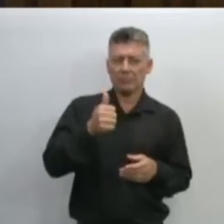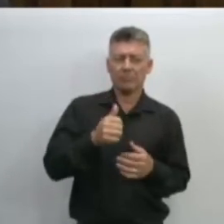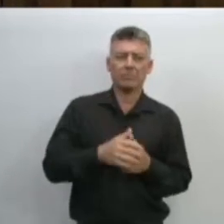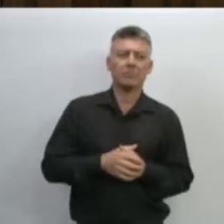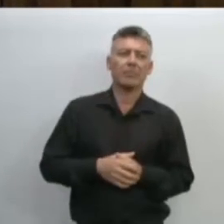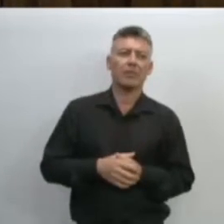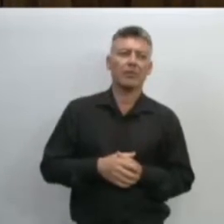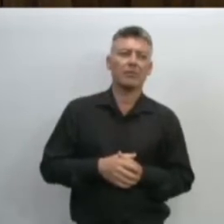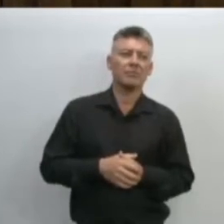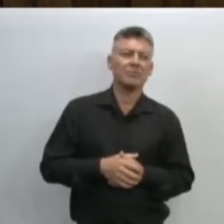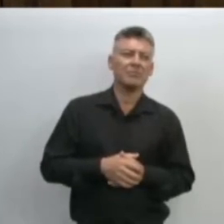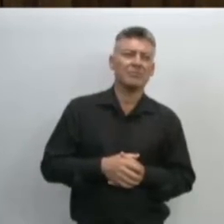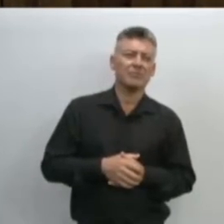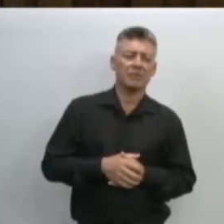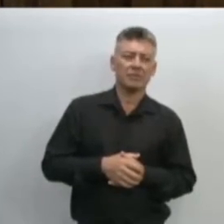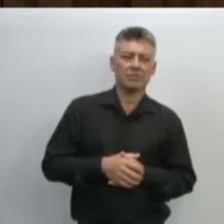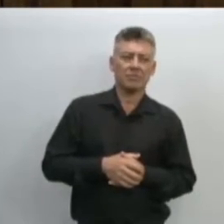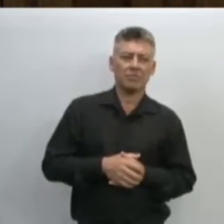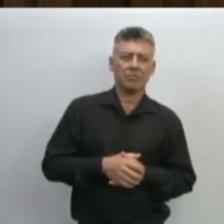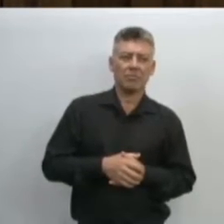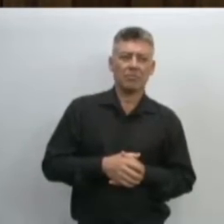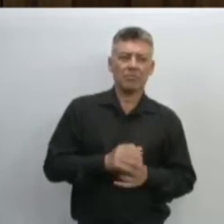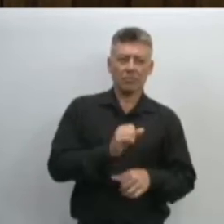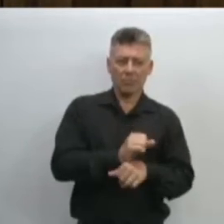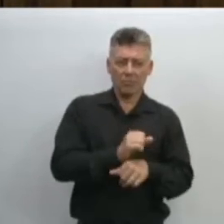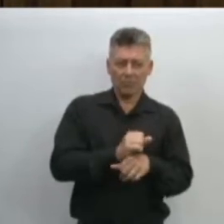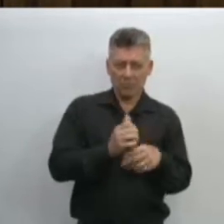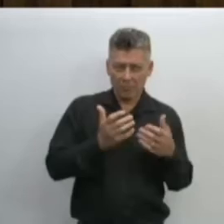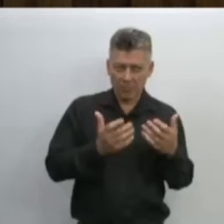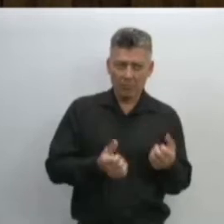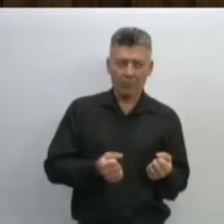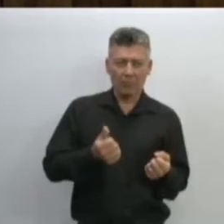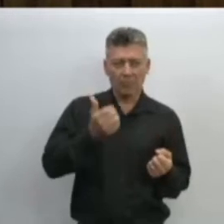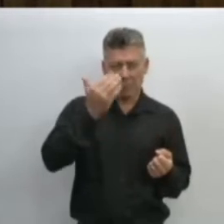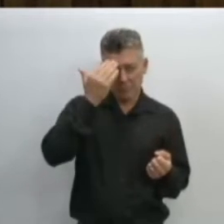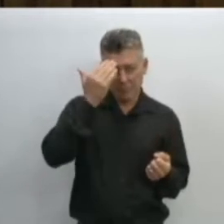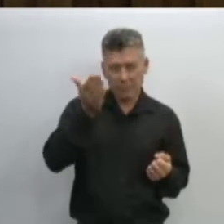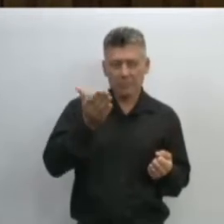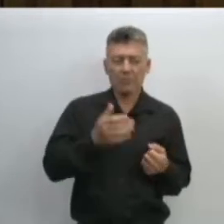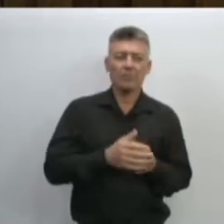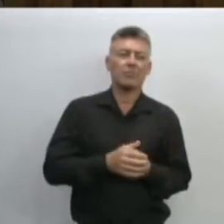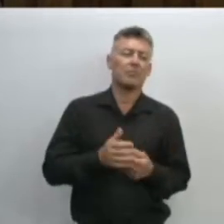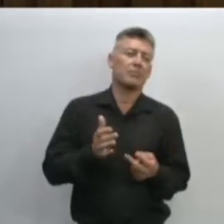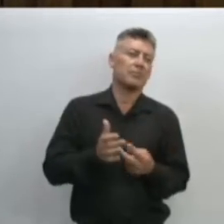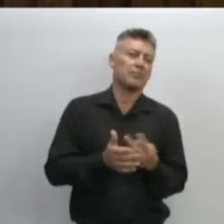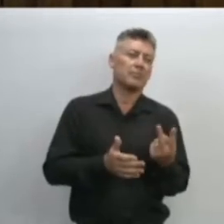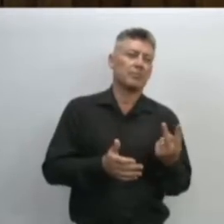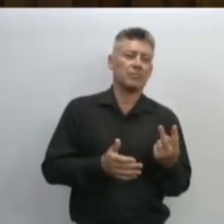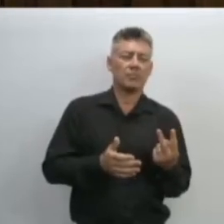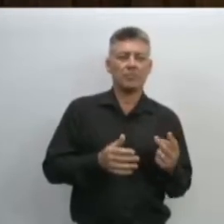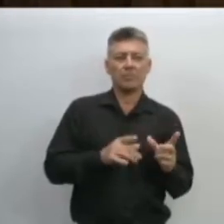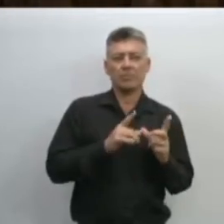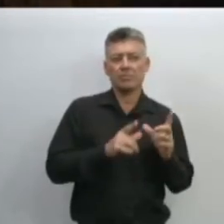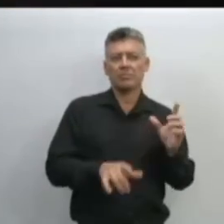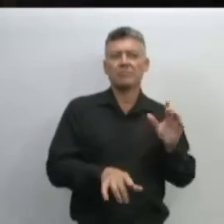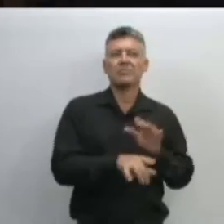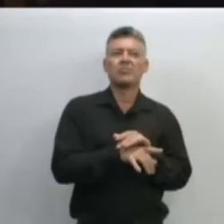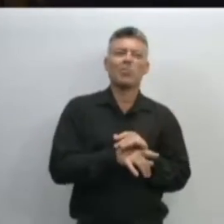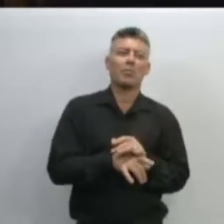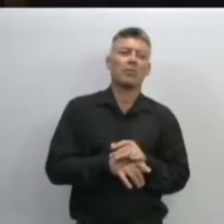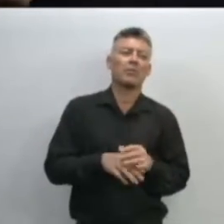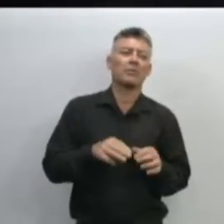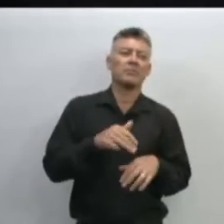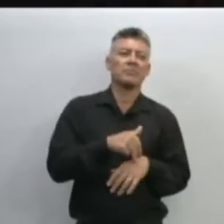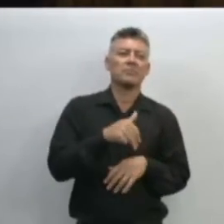primeira discussão. Tudo bem. Mas esperando que seja aprovado e só agradecer. Em segunda discussão, projeto de lei da vereadora